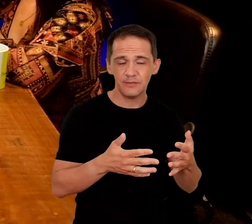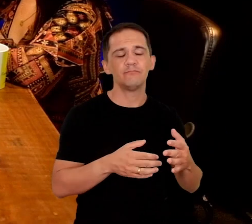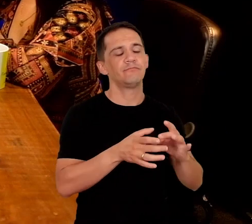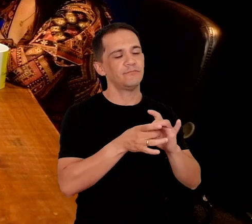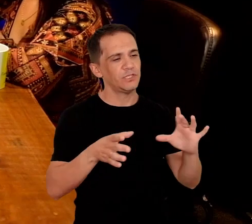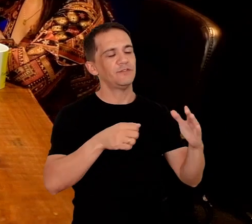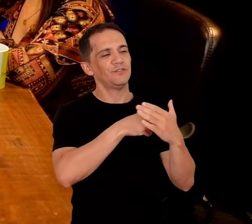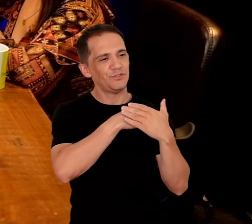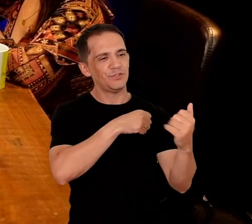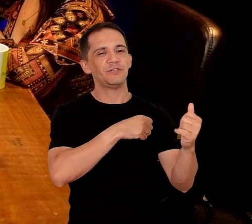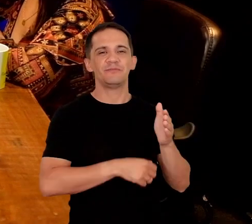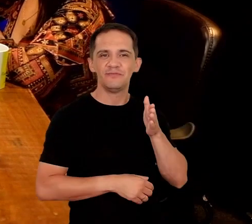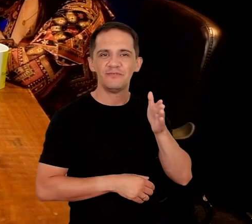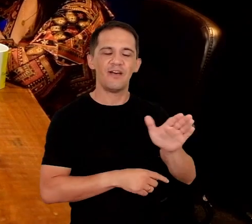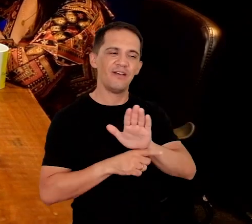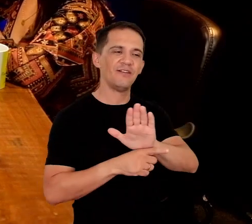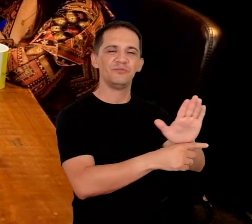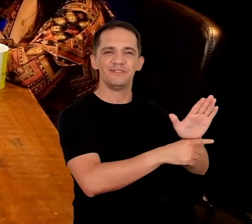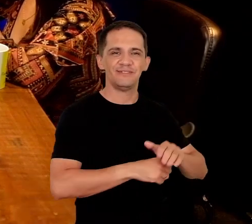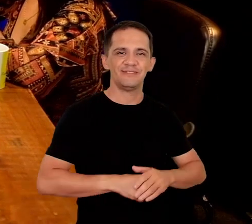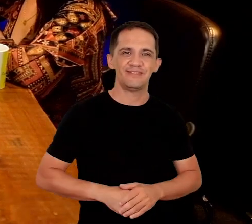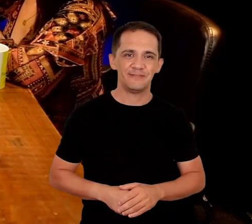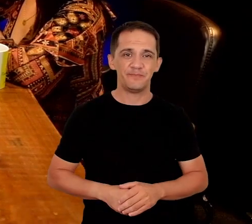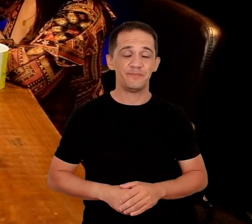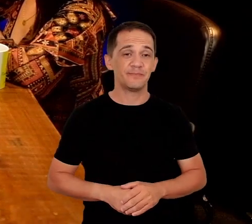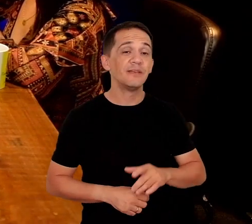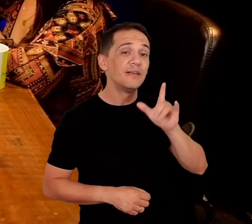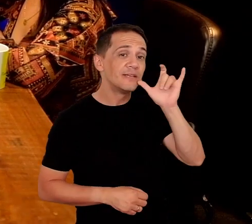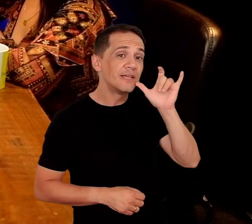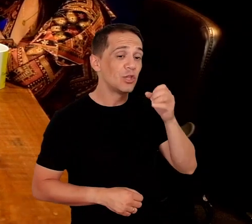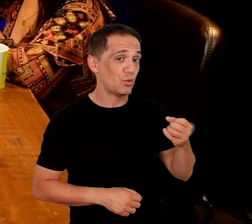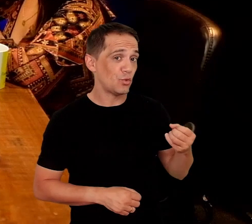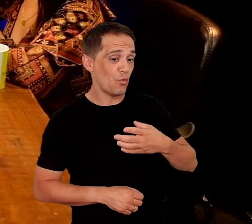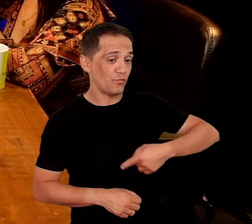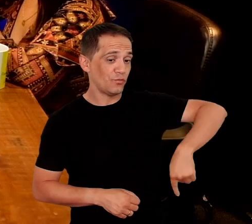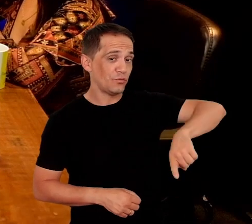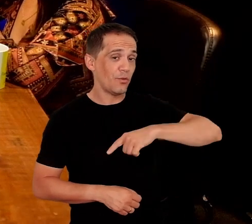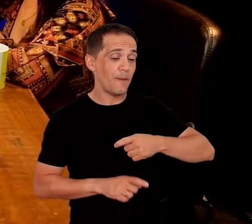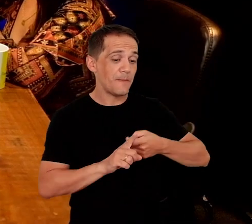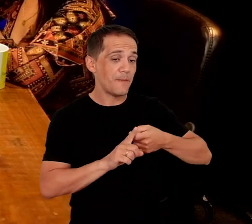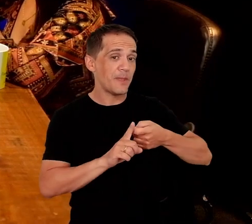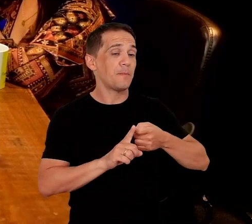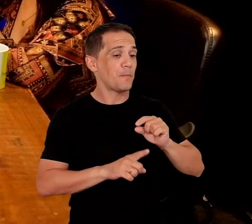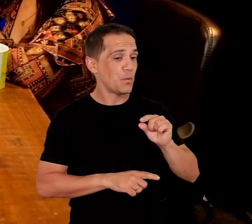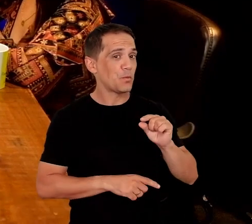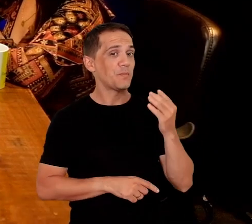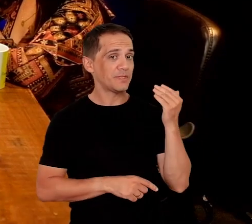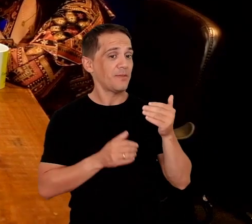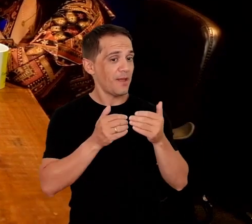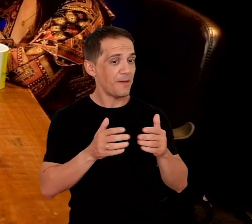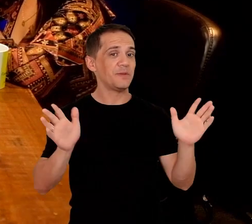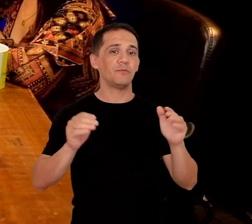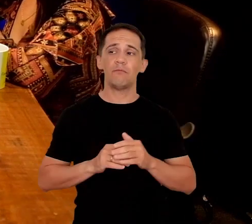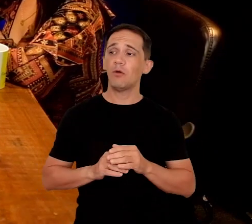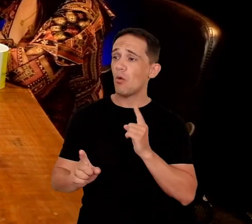LM Libras também. Ah, muito legal o trabalho Nosso de Instagram vocês. é novinho, tá? É? Tem poucos meses. Ah, a gente é? abriu. Não, mas, E eu já achei vocês, já.